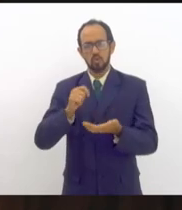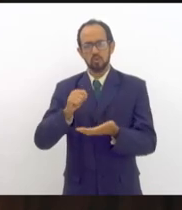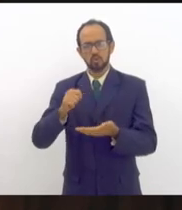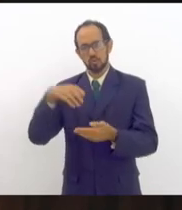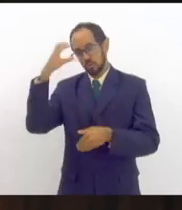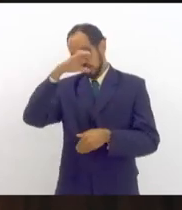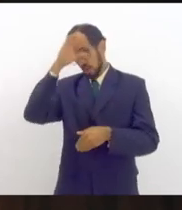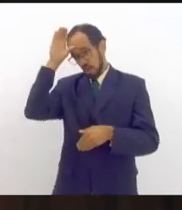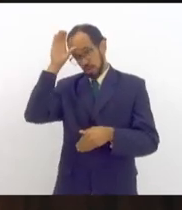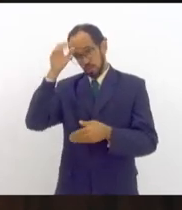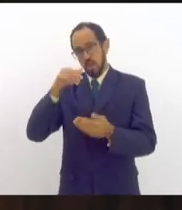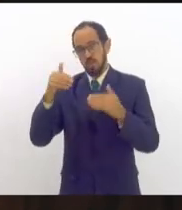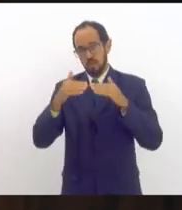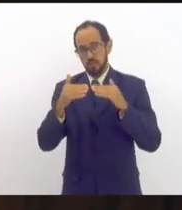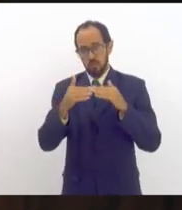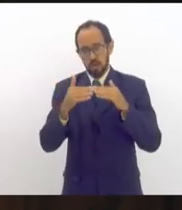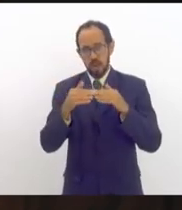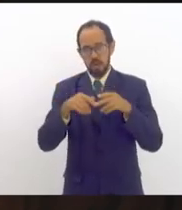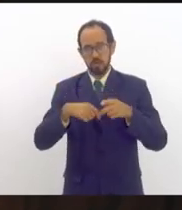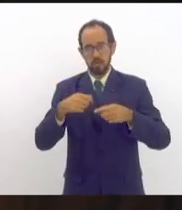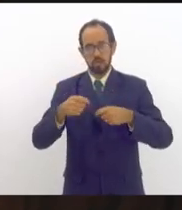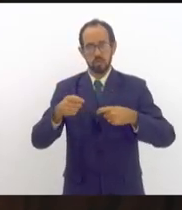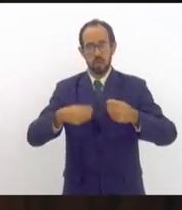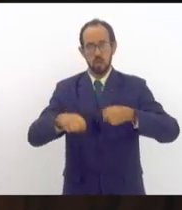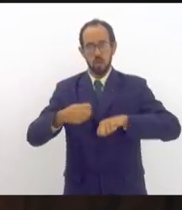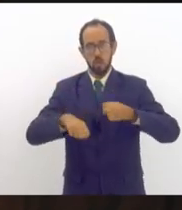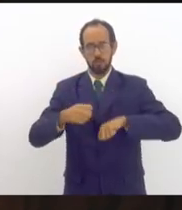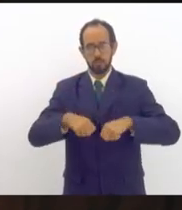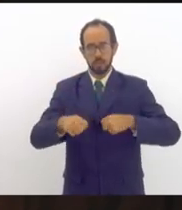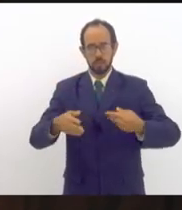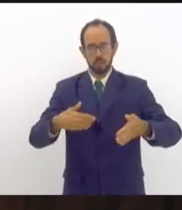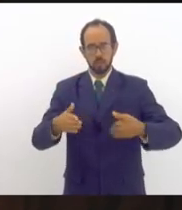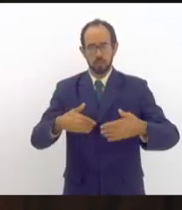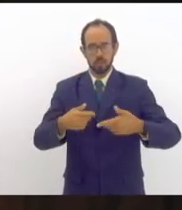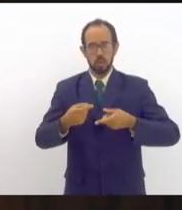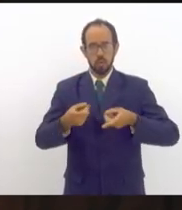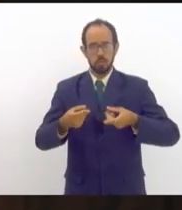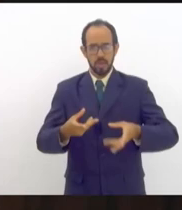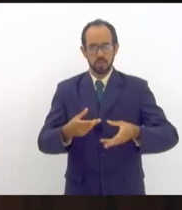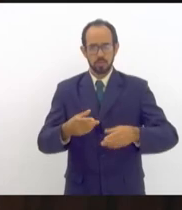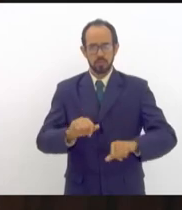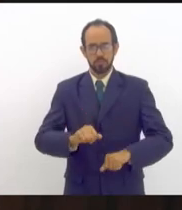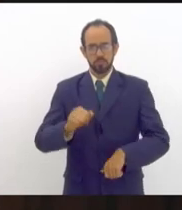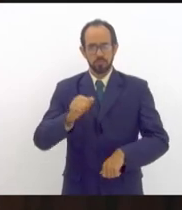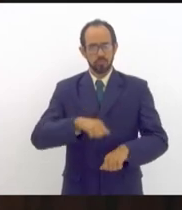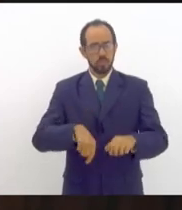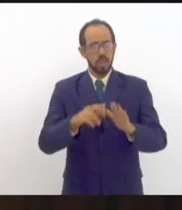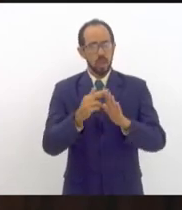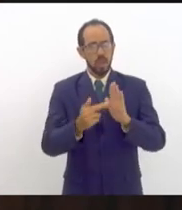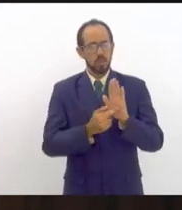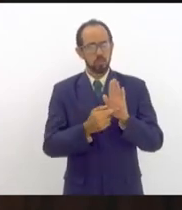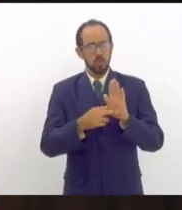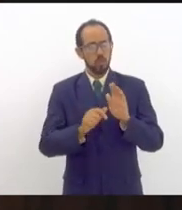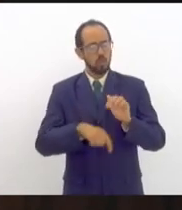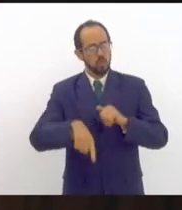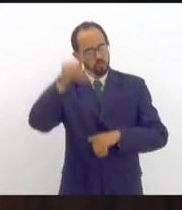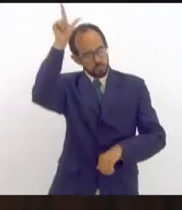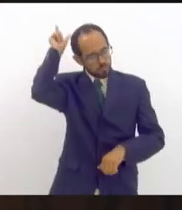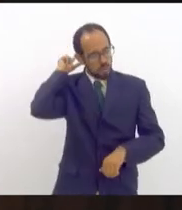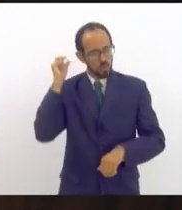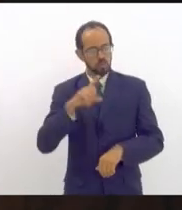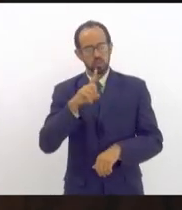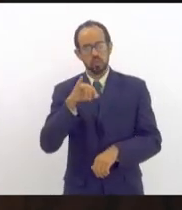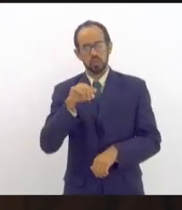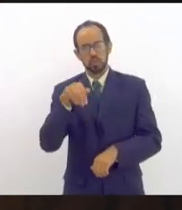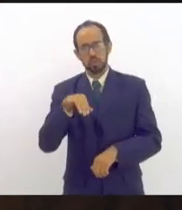de Economia indústria comércio favorável relatores deputados Dionísio Lins